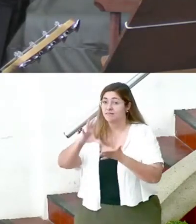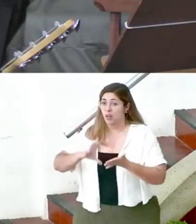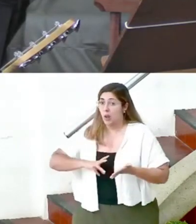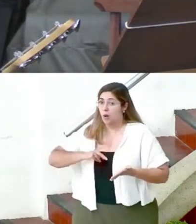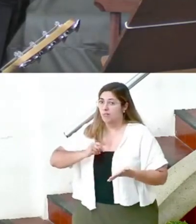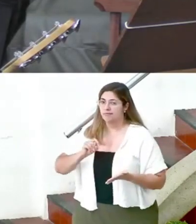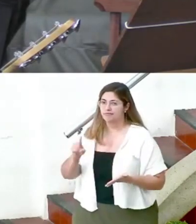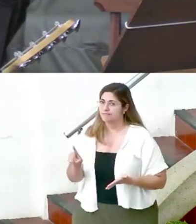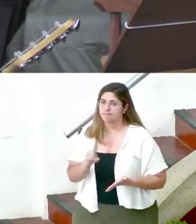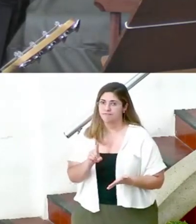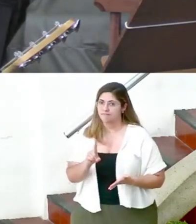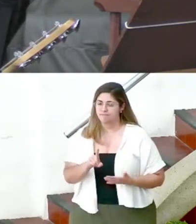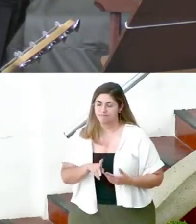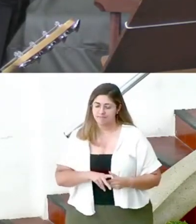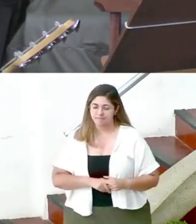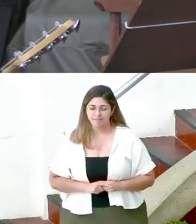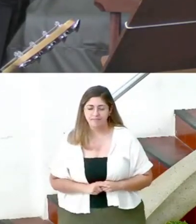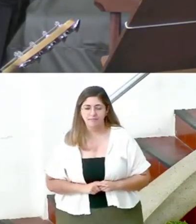uma delas.